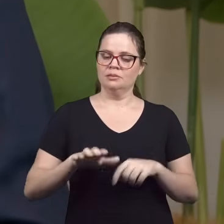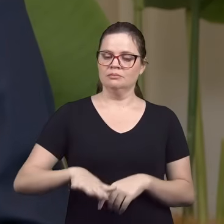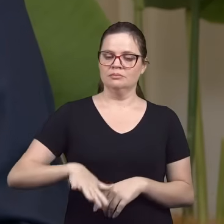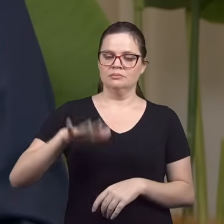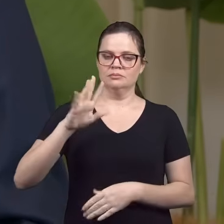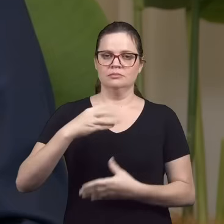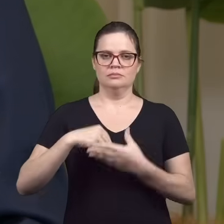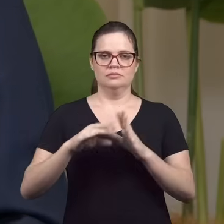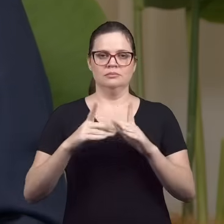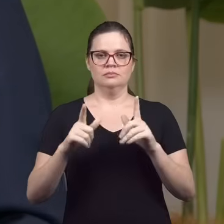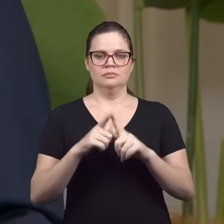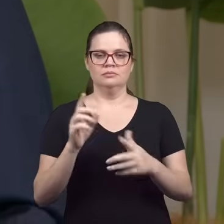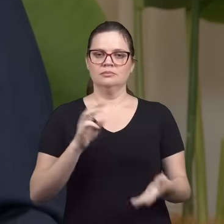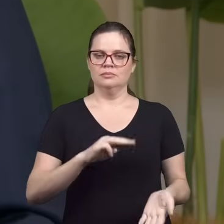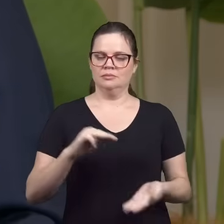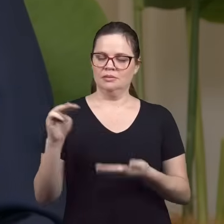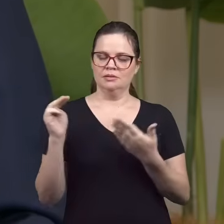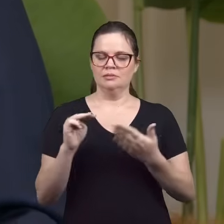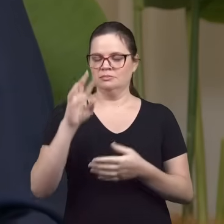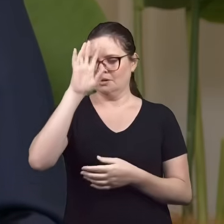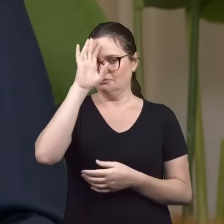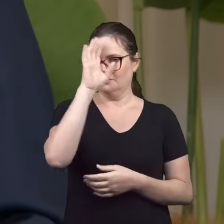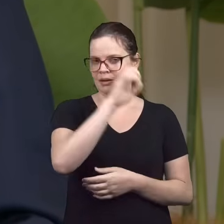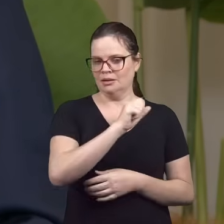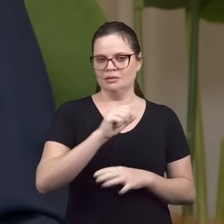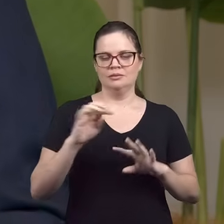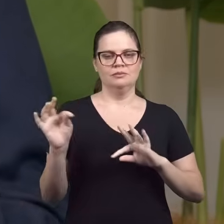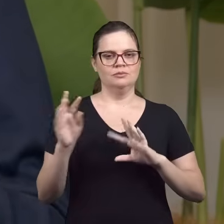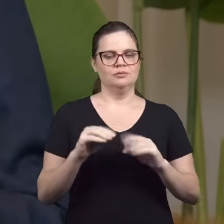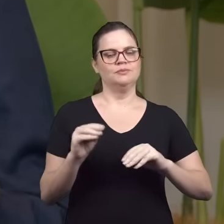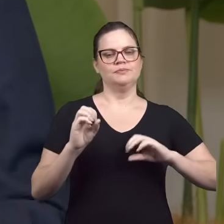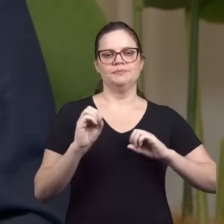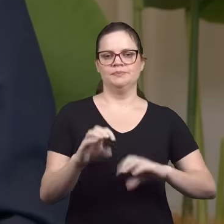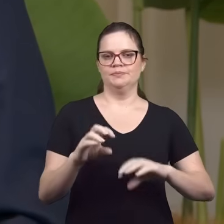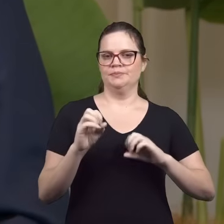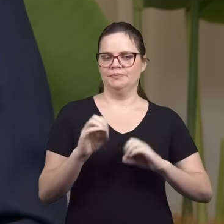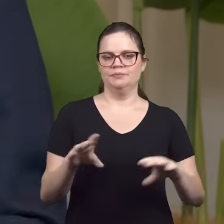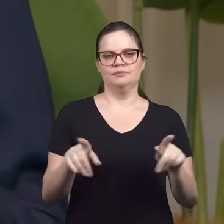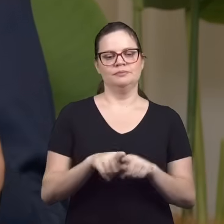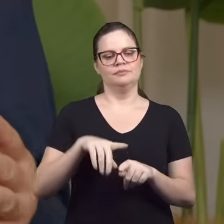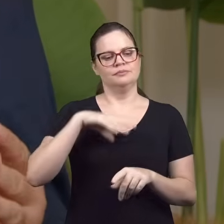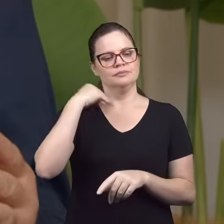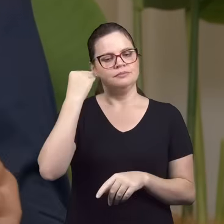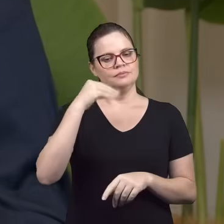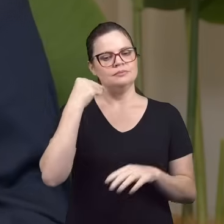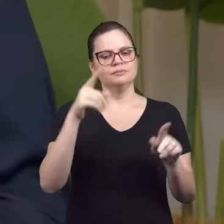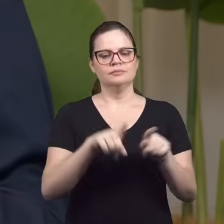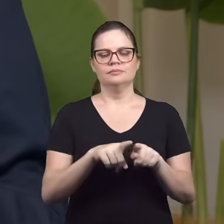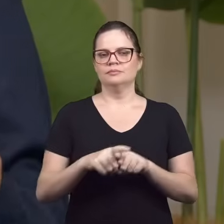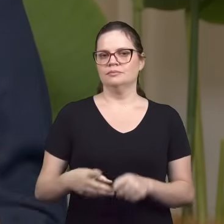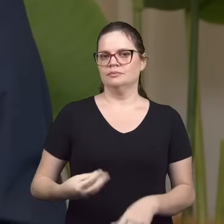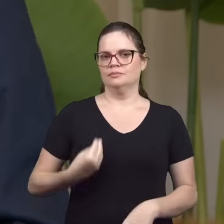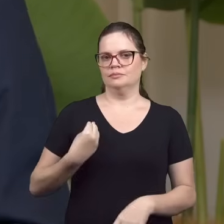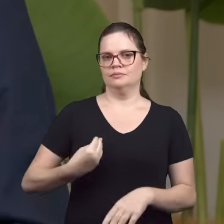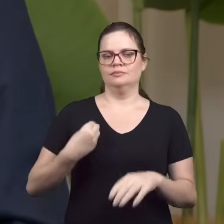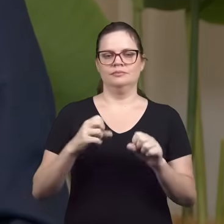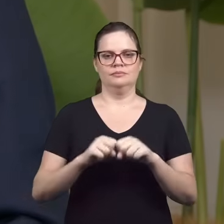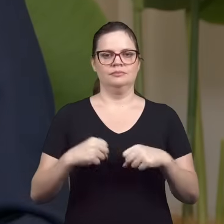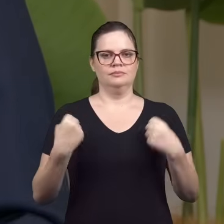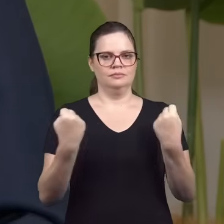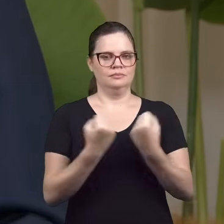Igreja Cristã Maranata, absorvendo todos os ensinos, vendo as experiências, participando dos seminários, dos